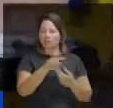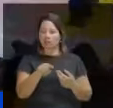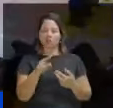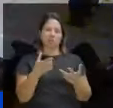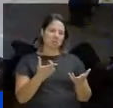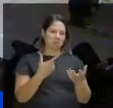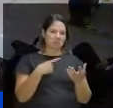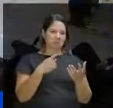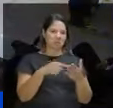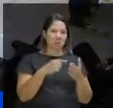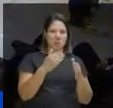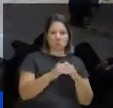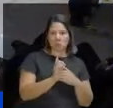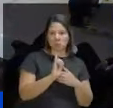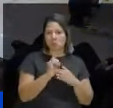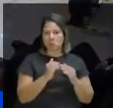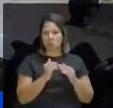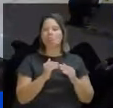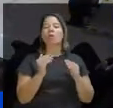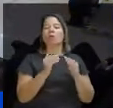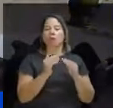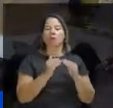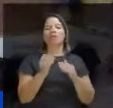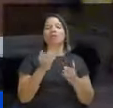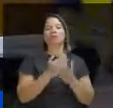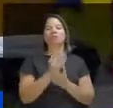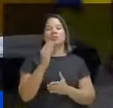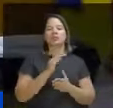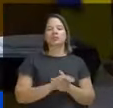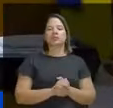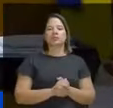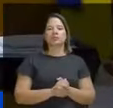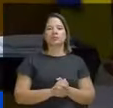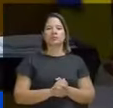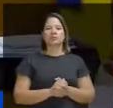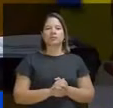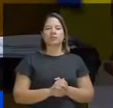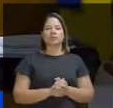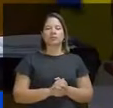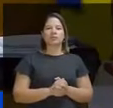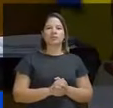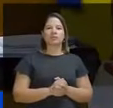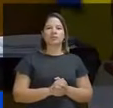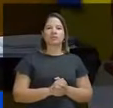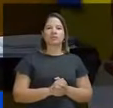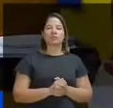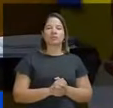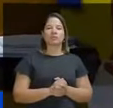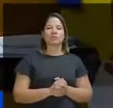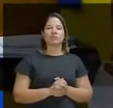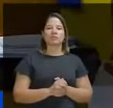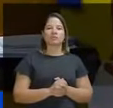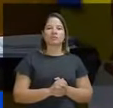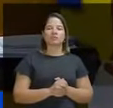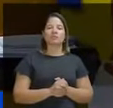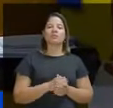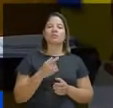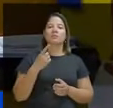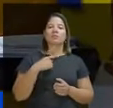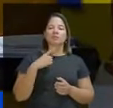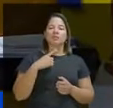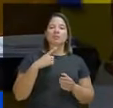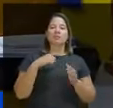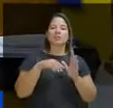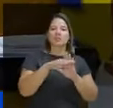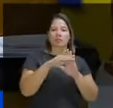nenhuma oposição, declaro aprovada a ata. Ata aprovada da última sessão. Em julgamento, item 1 da pauta é o HC